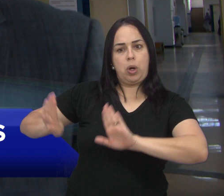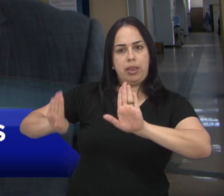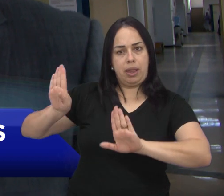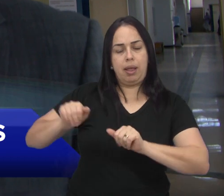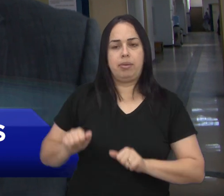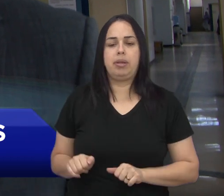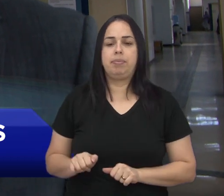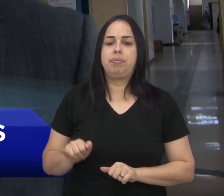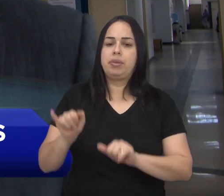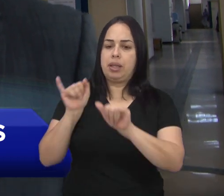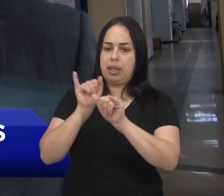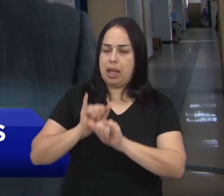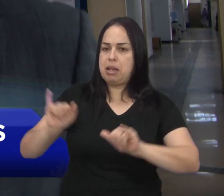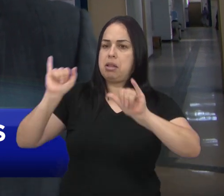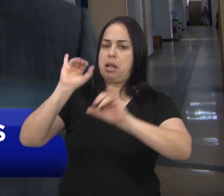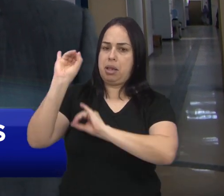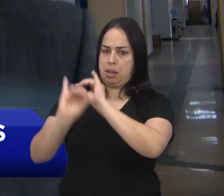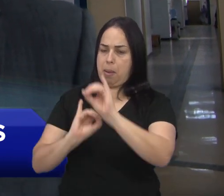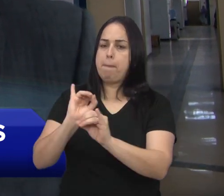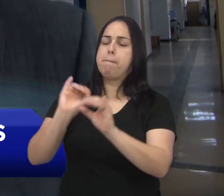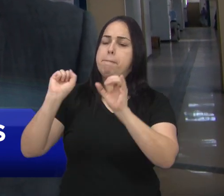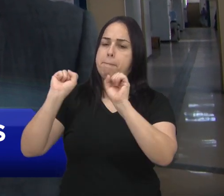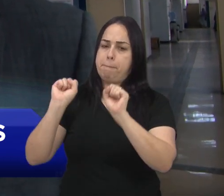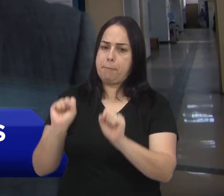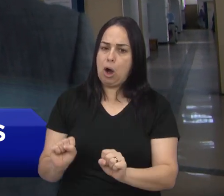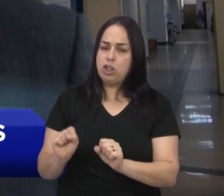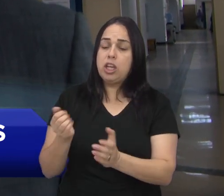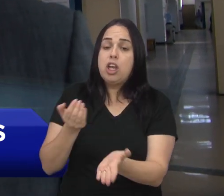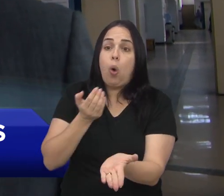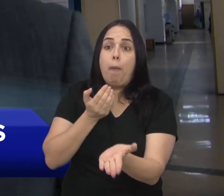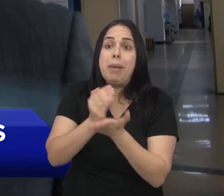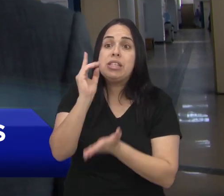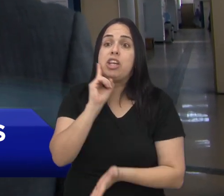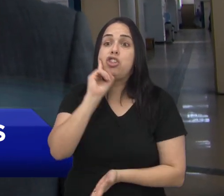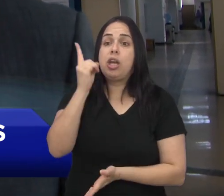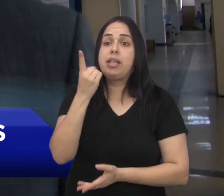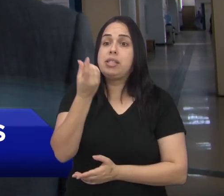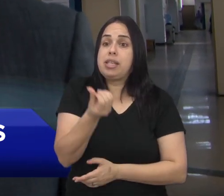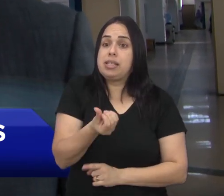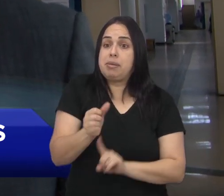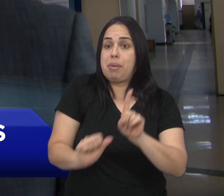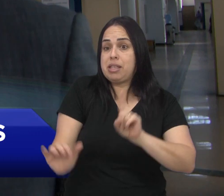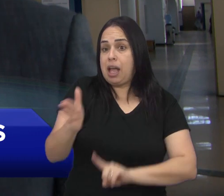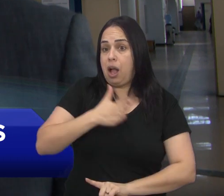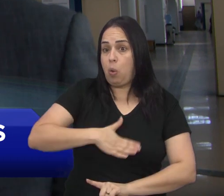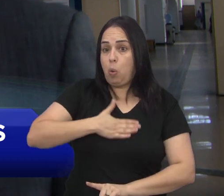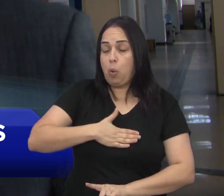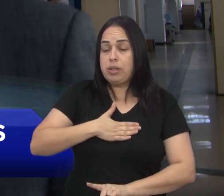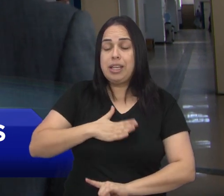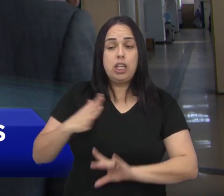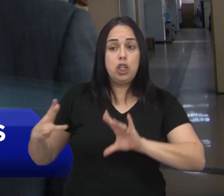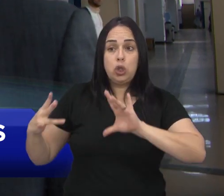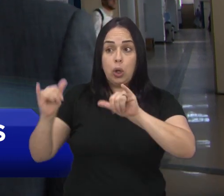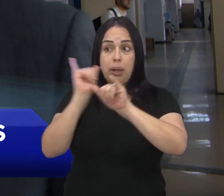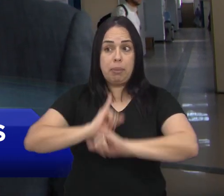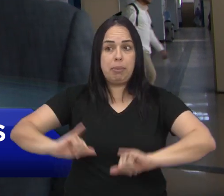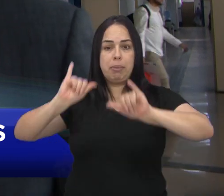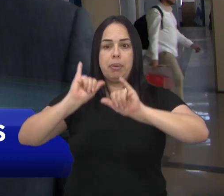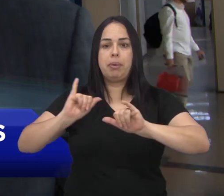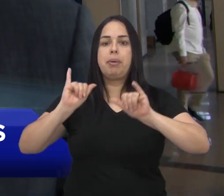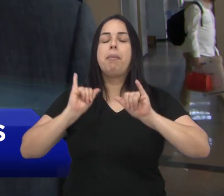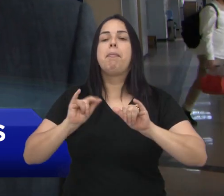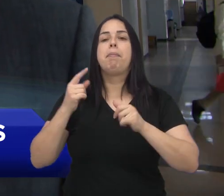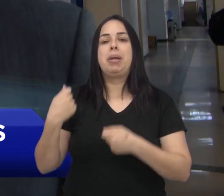elas são voltadas aos candidatos. Então a propaganda na internet ela é permitida a partir do dia 16 de